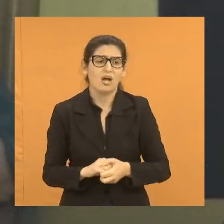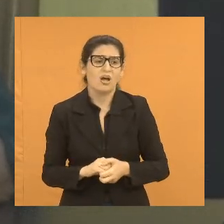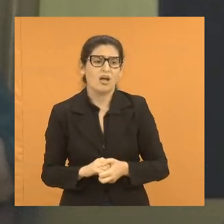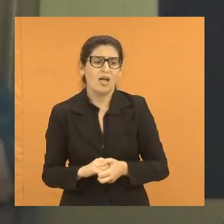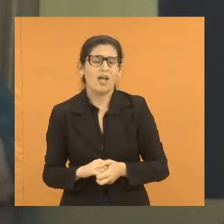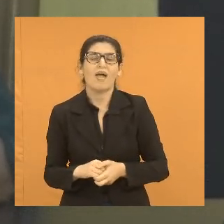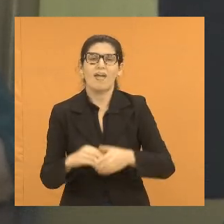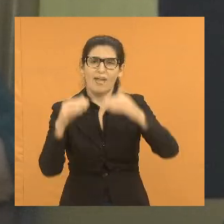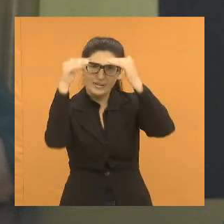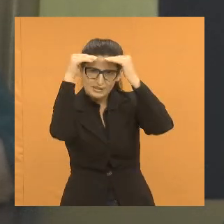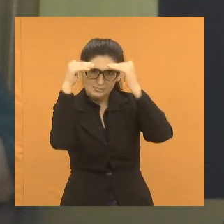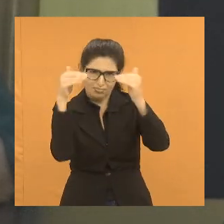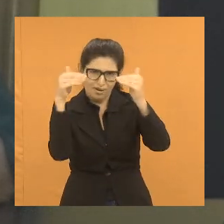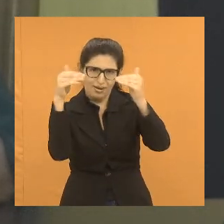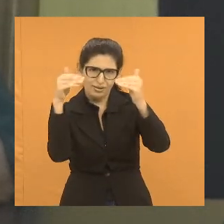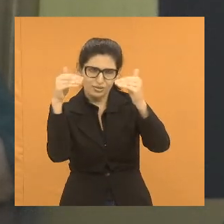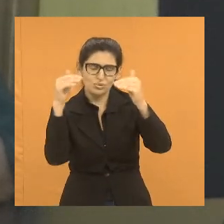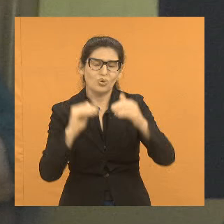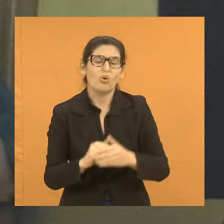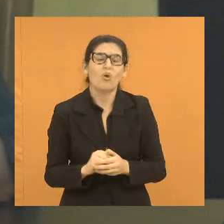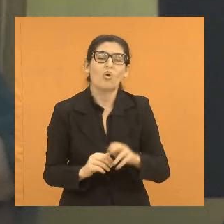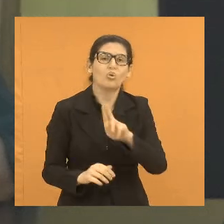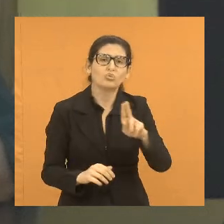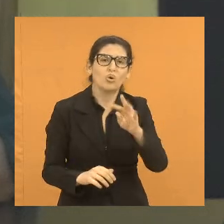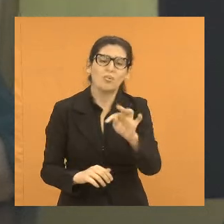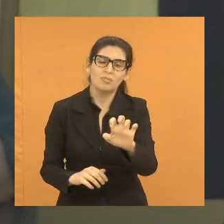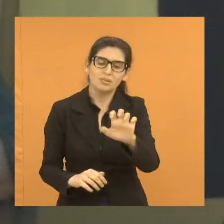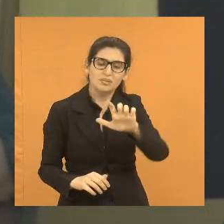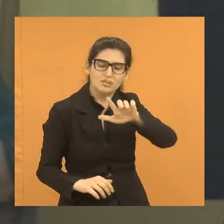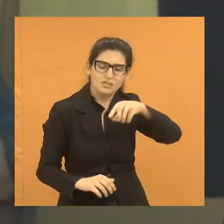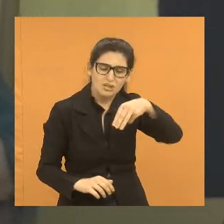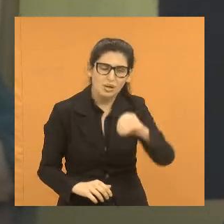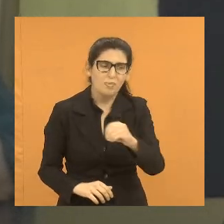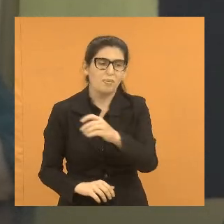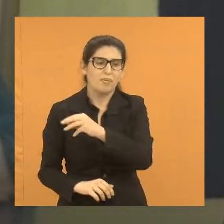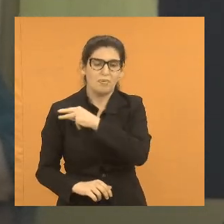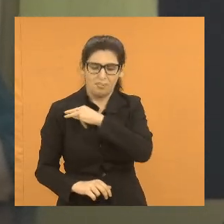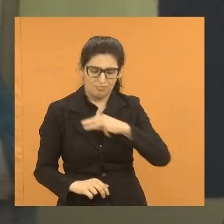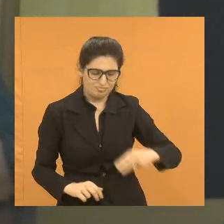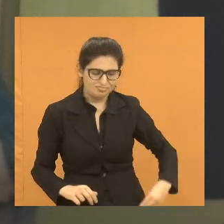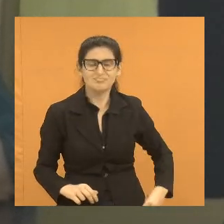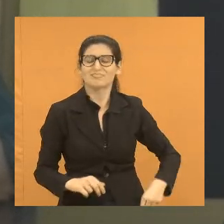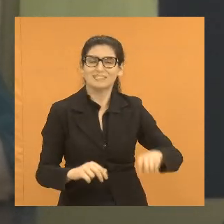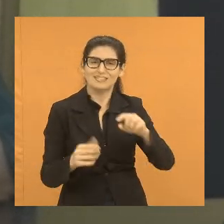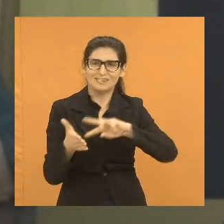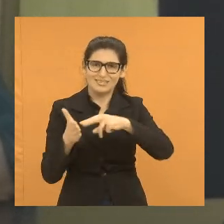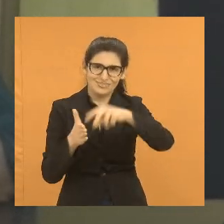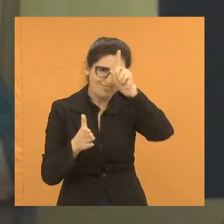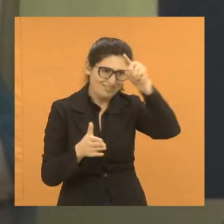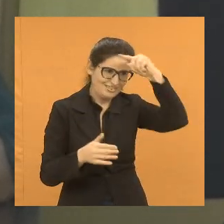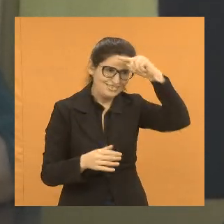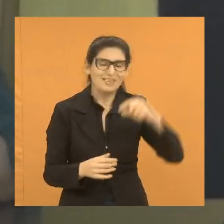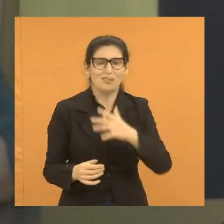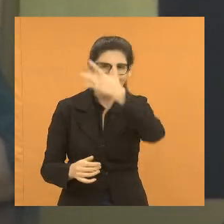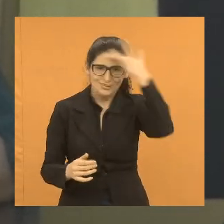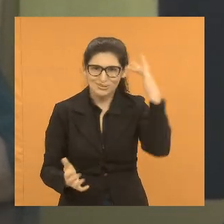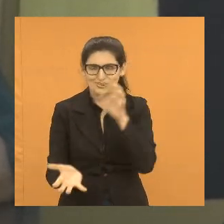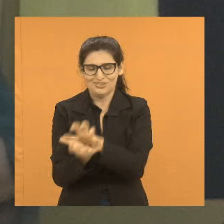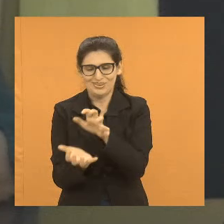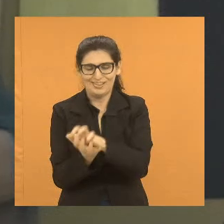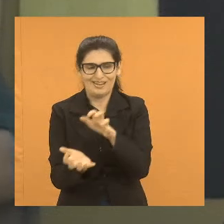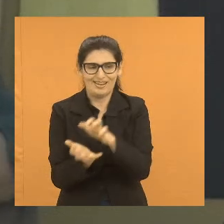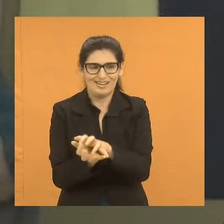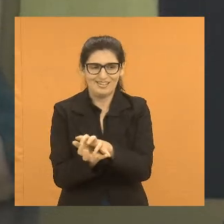Almeida Cruz, doutora Rosana, eu acho que para o Ministério vai ser uma unidade e pronto atendimento, mas para o jacariense vai continuar